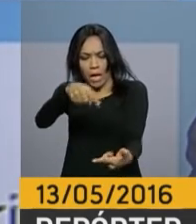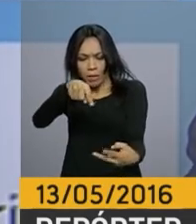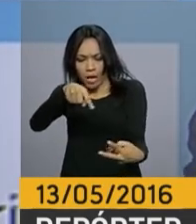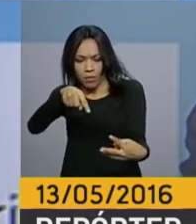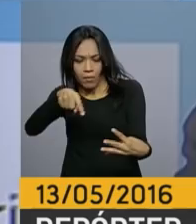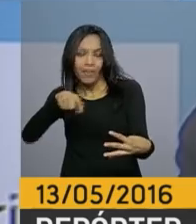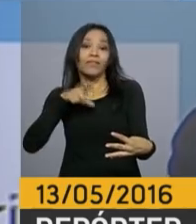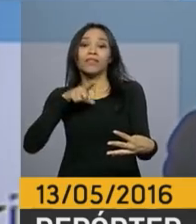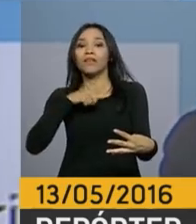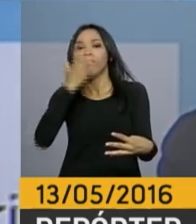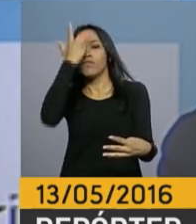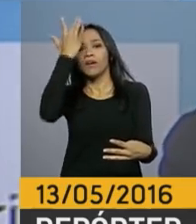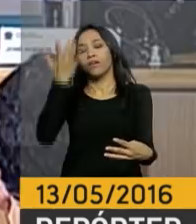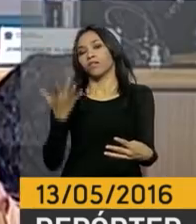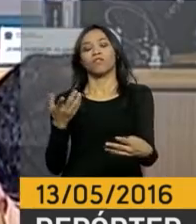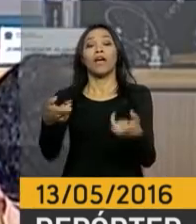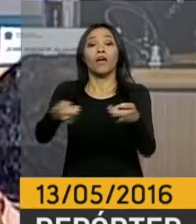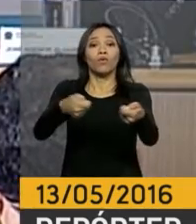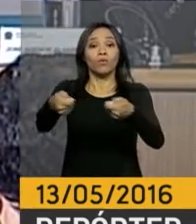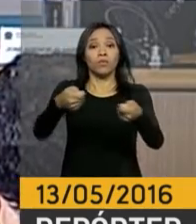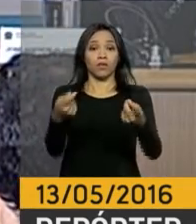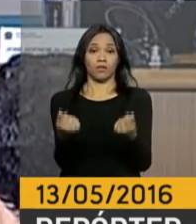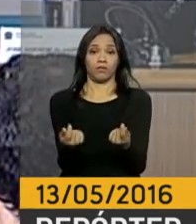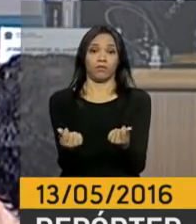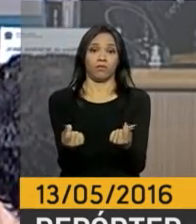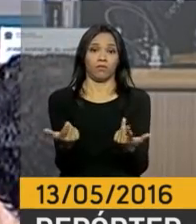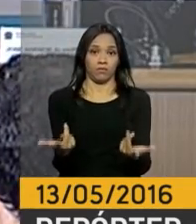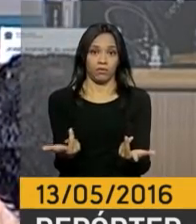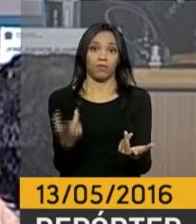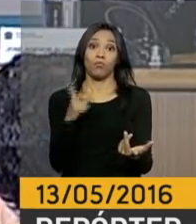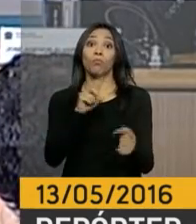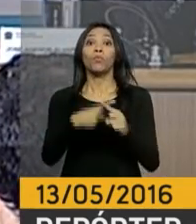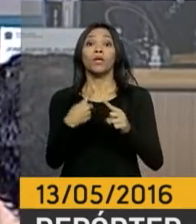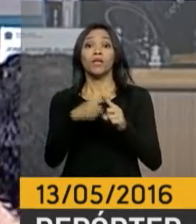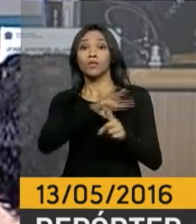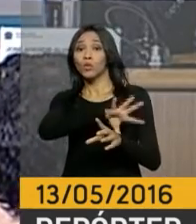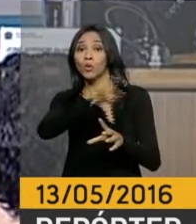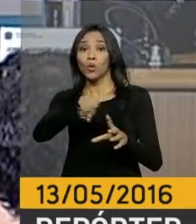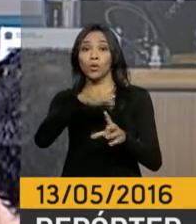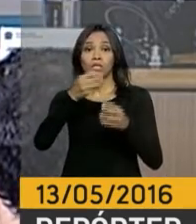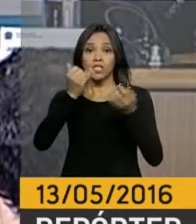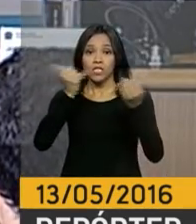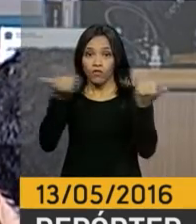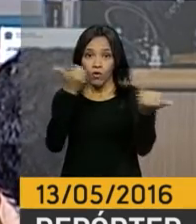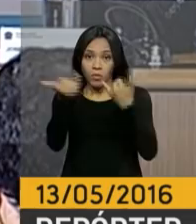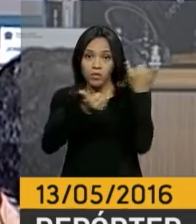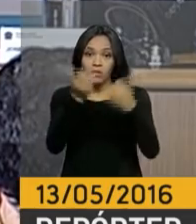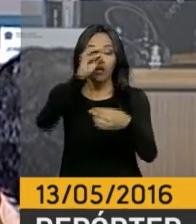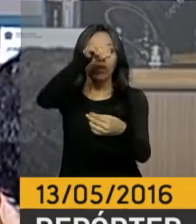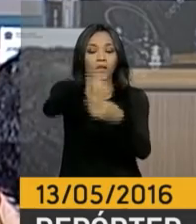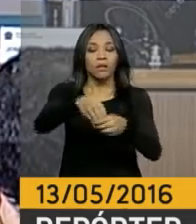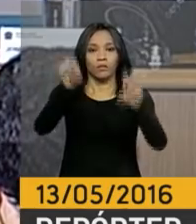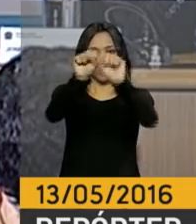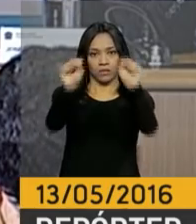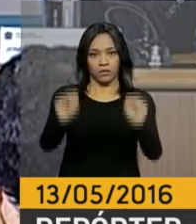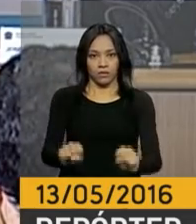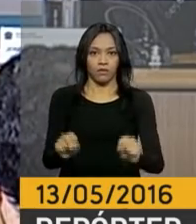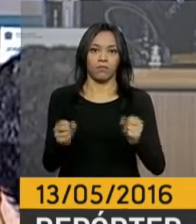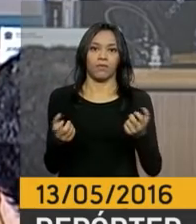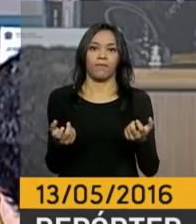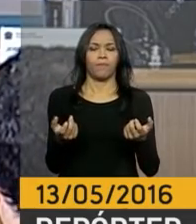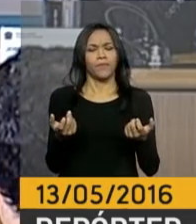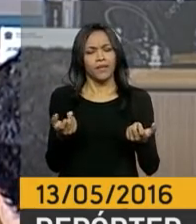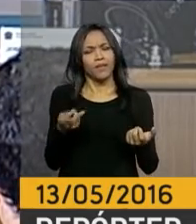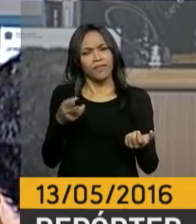diagnóstico economizar recursos né E com isso nós poderemos otimizar os